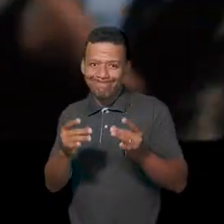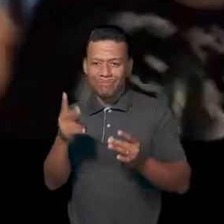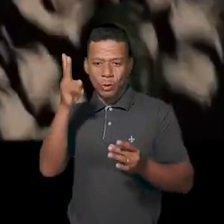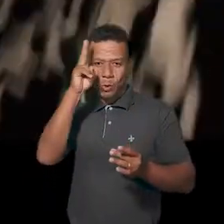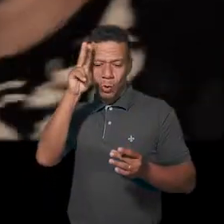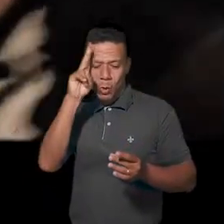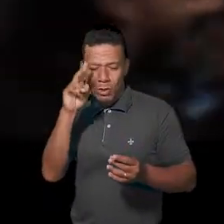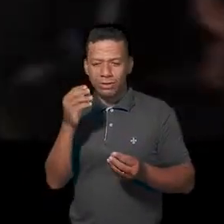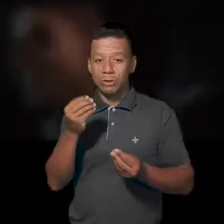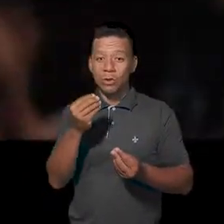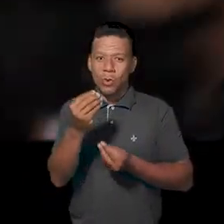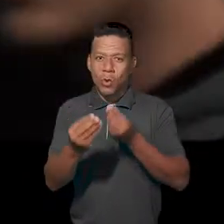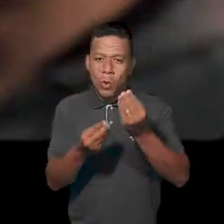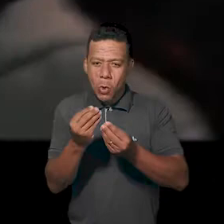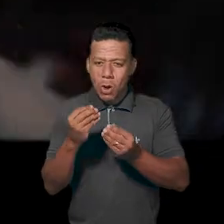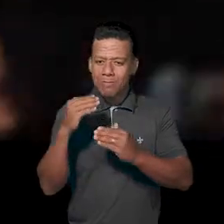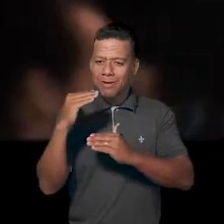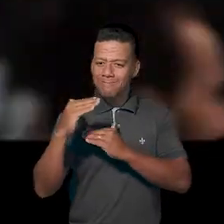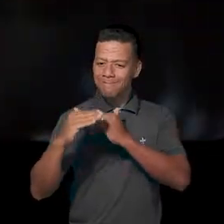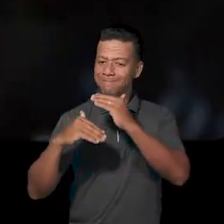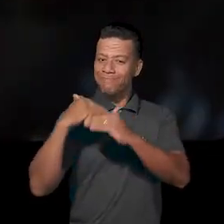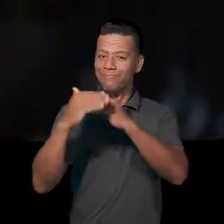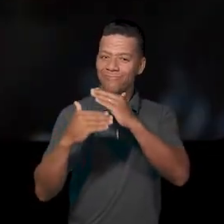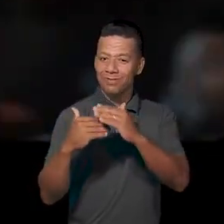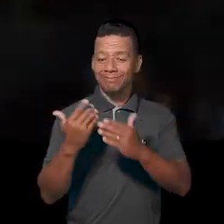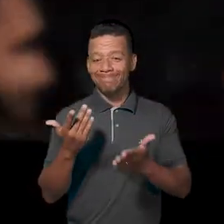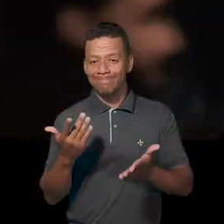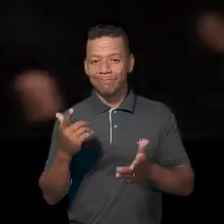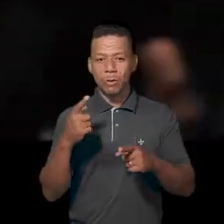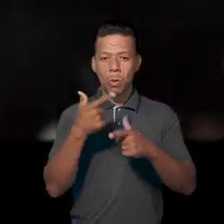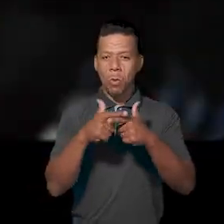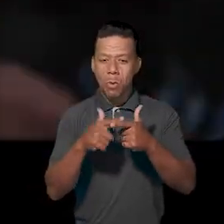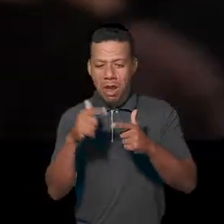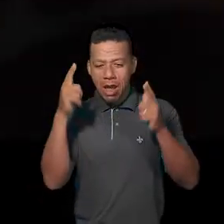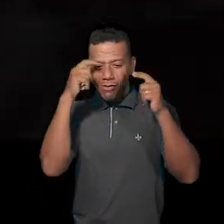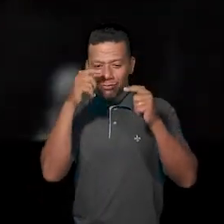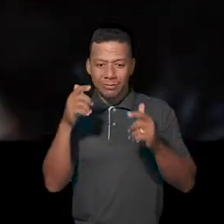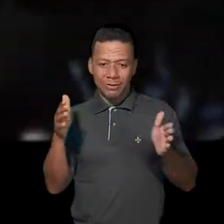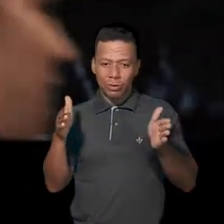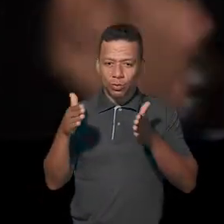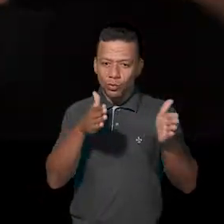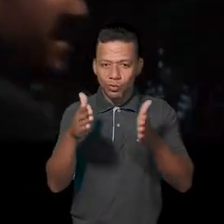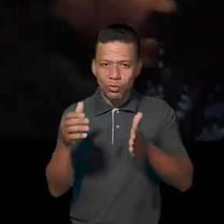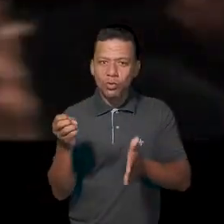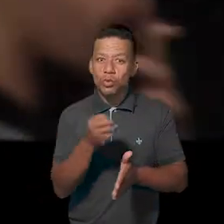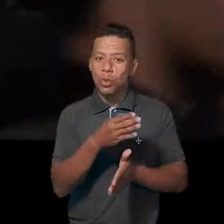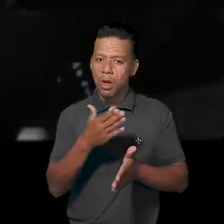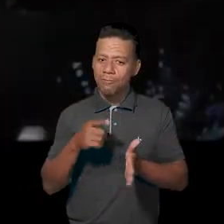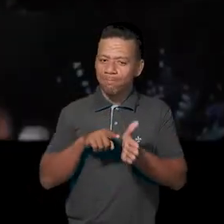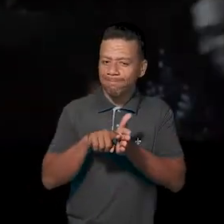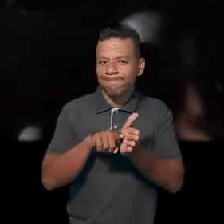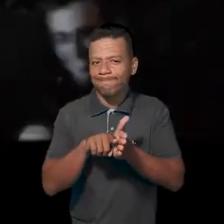nossas práticas, as nossas dificuldades e buscar novos caminhos.